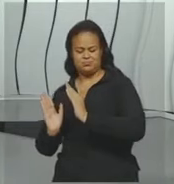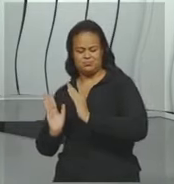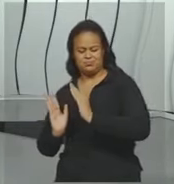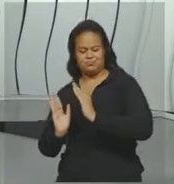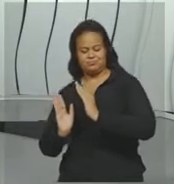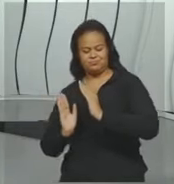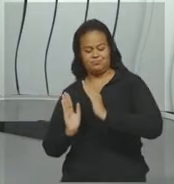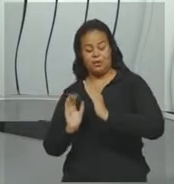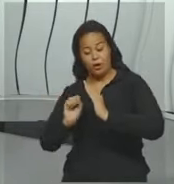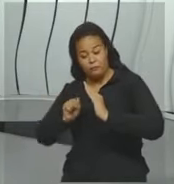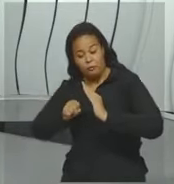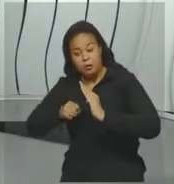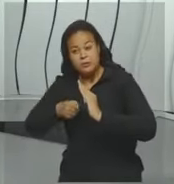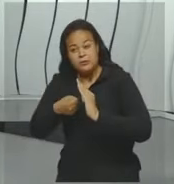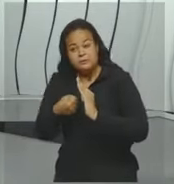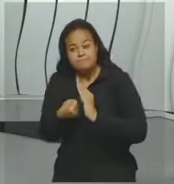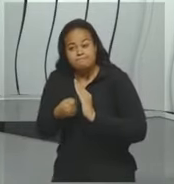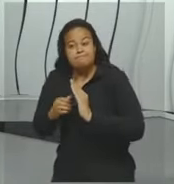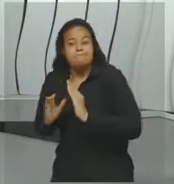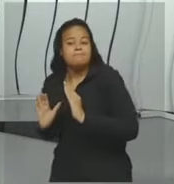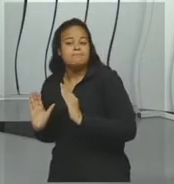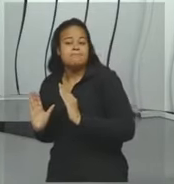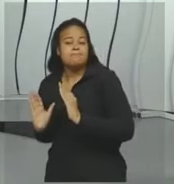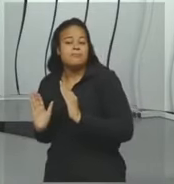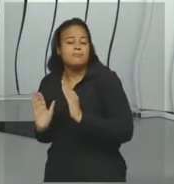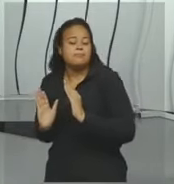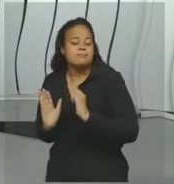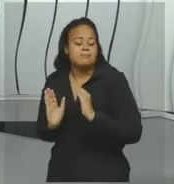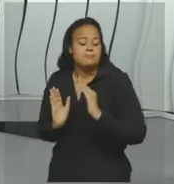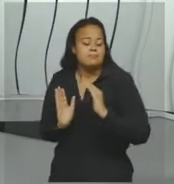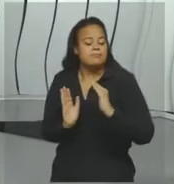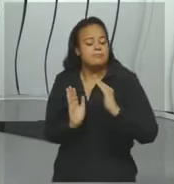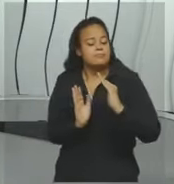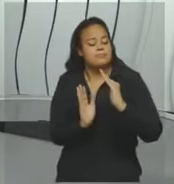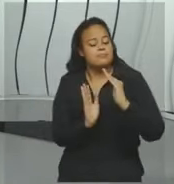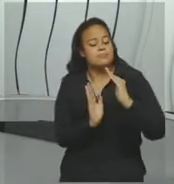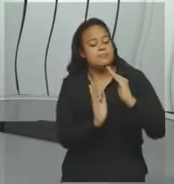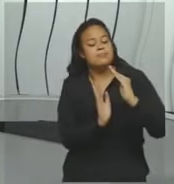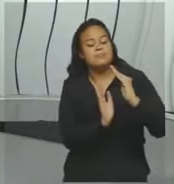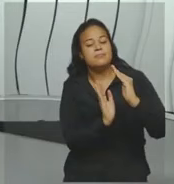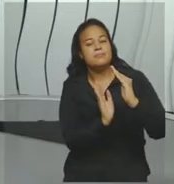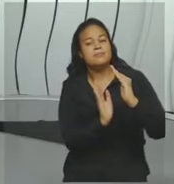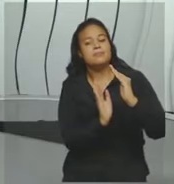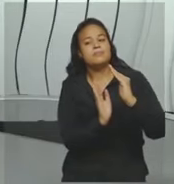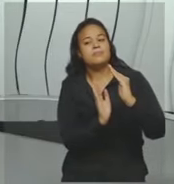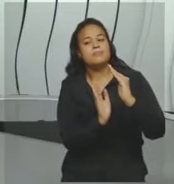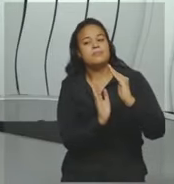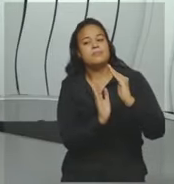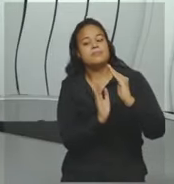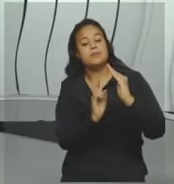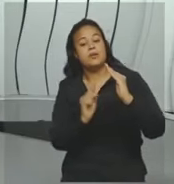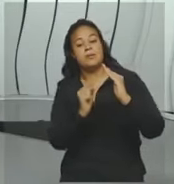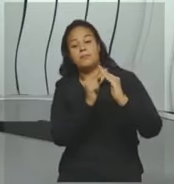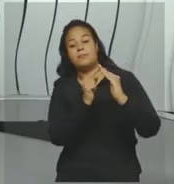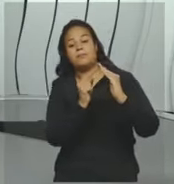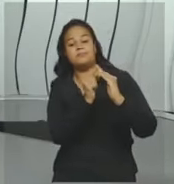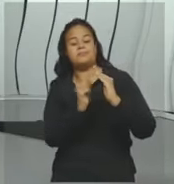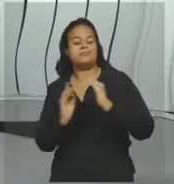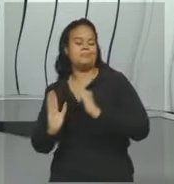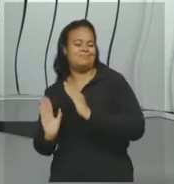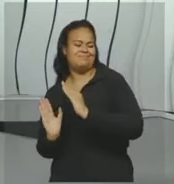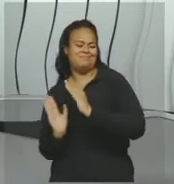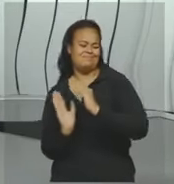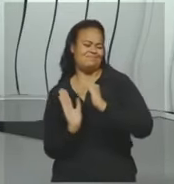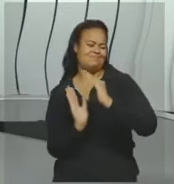nessa caixa e, portanto, o lado que você está movimentando essa caixa. Você está, vamos assim dizer, subindo essa rampa, né?